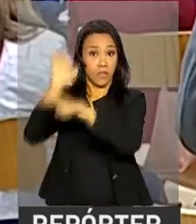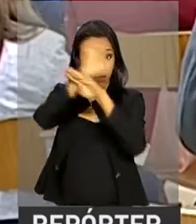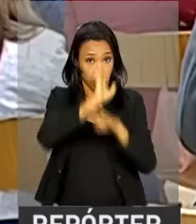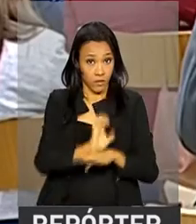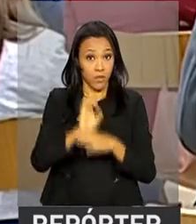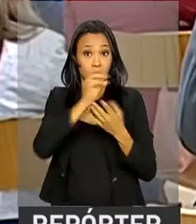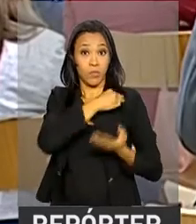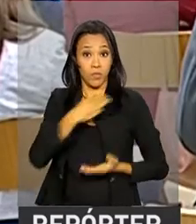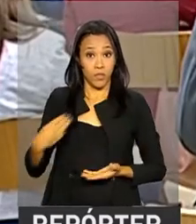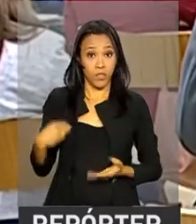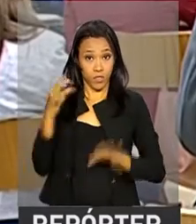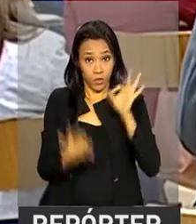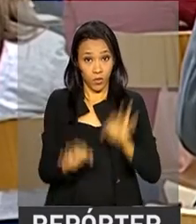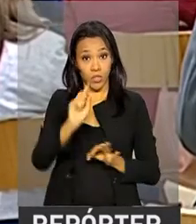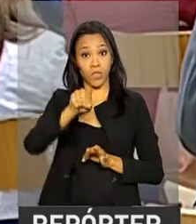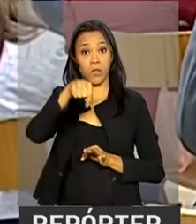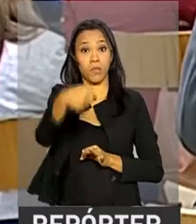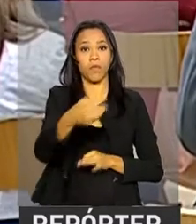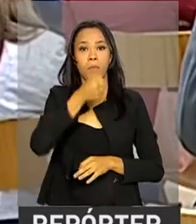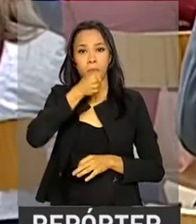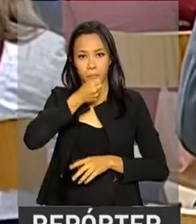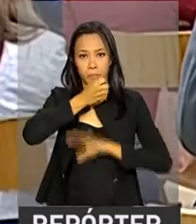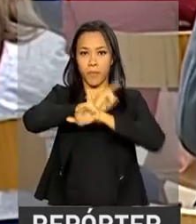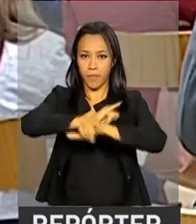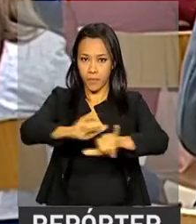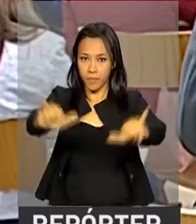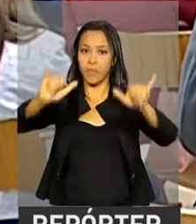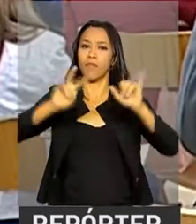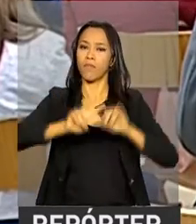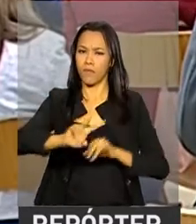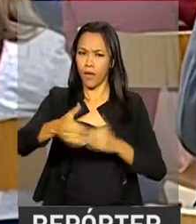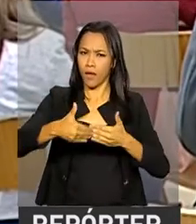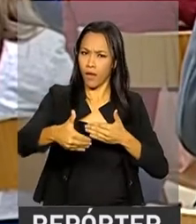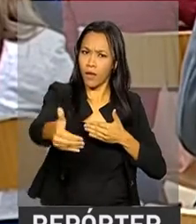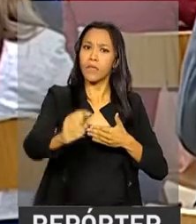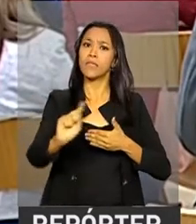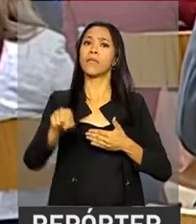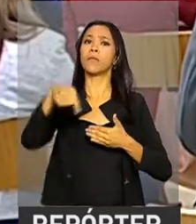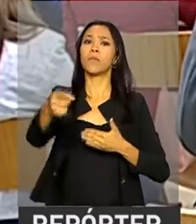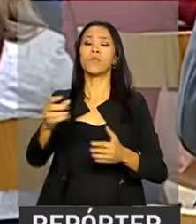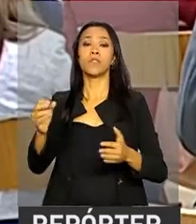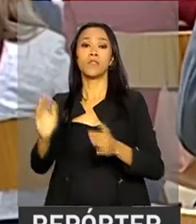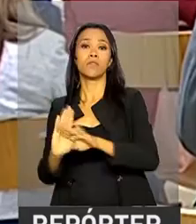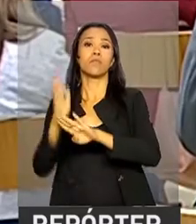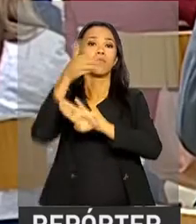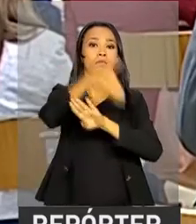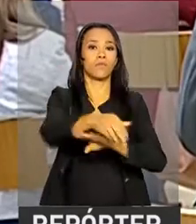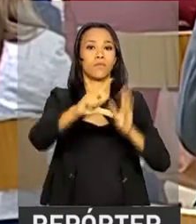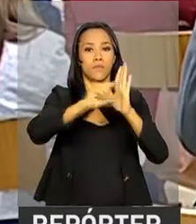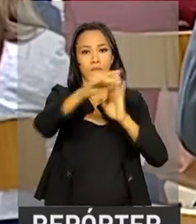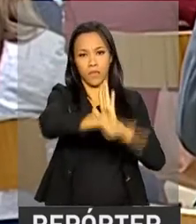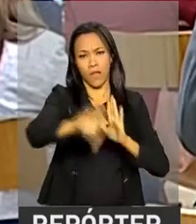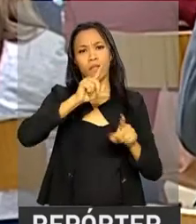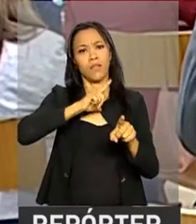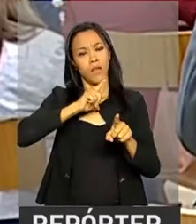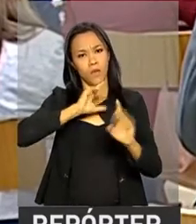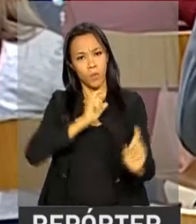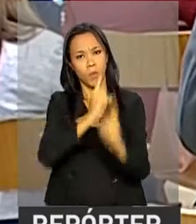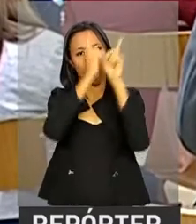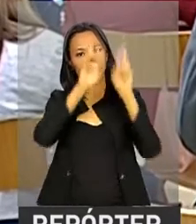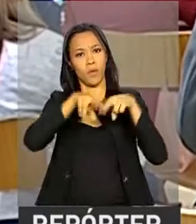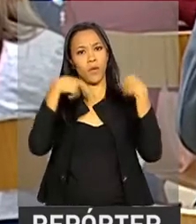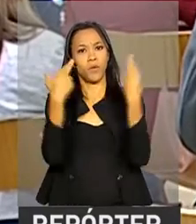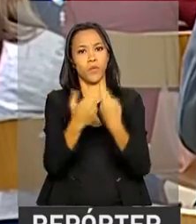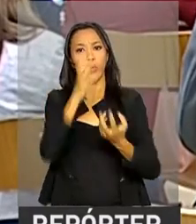moraes vai conceder uma entrevista coletiva para os jornalistas ainda que no ministério e depois ele segue para o palácio do planalto onde tem uma reunião com o presidente da república